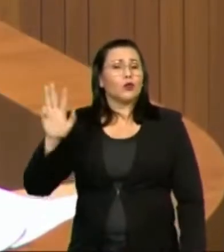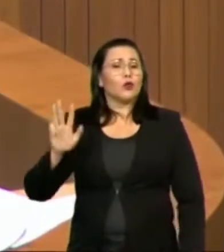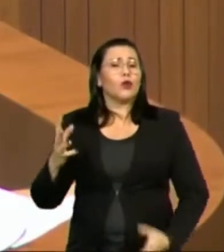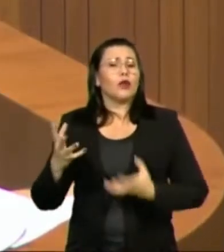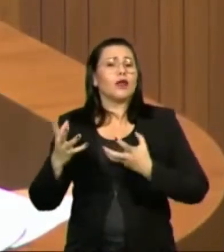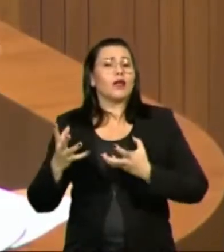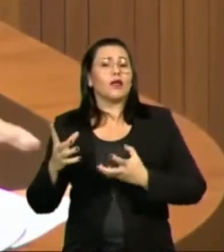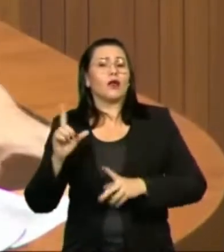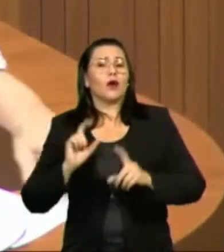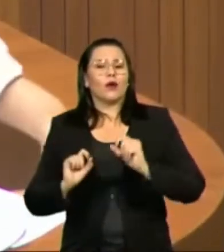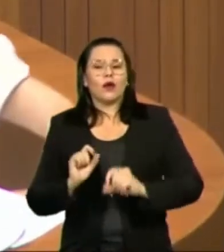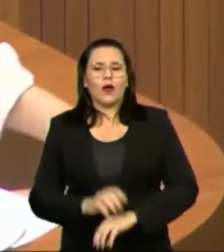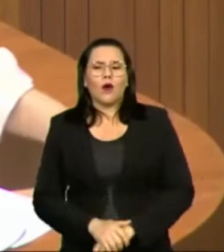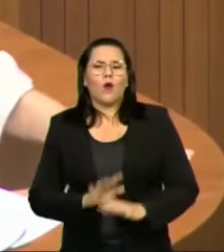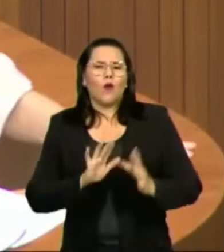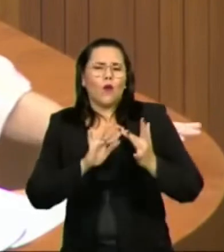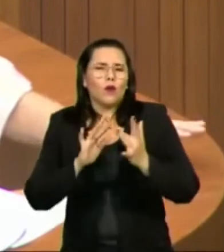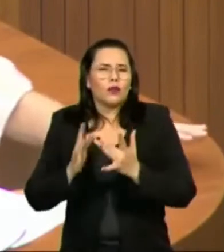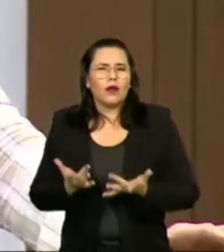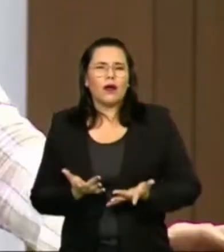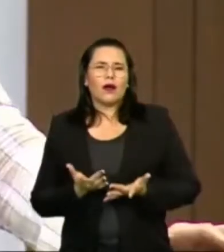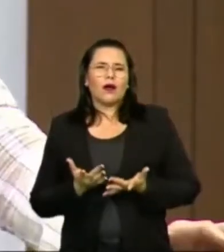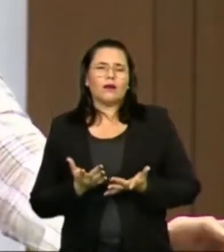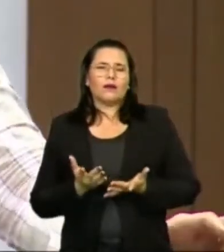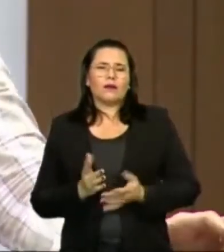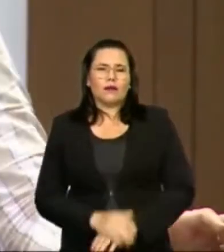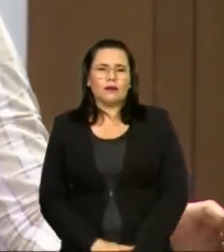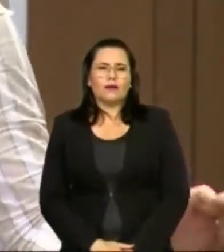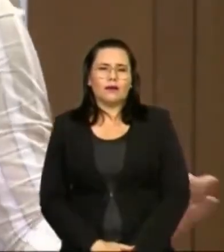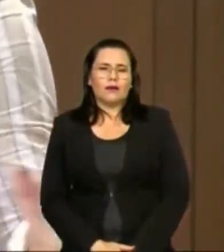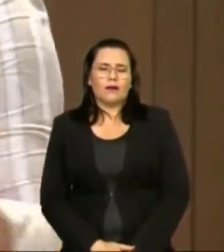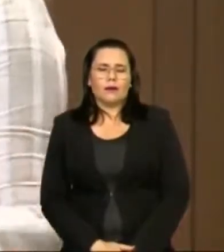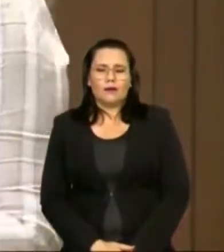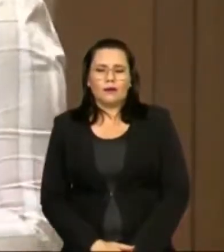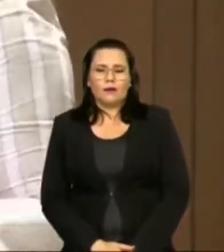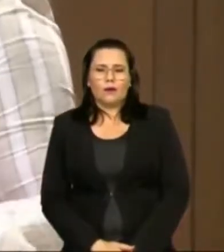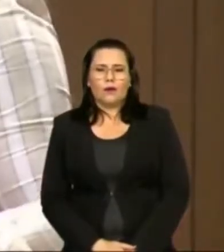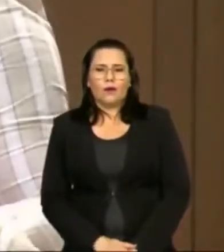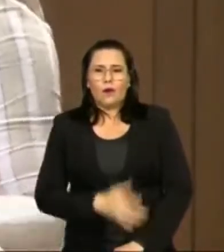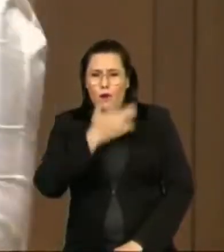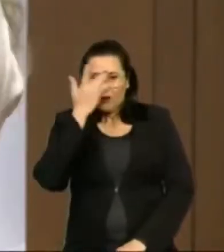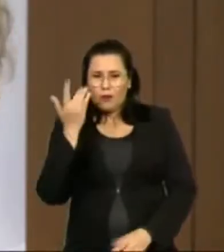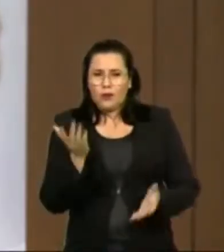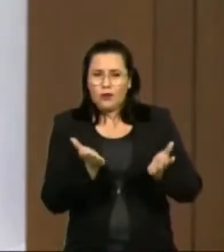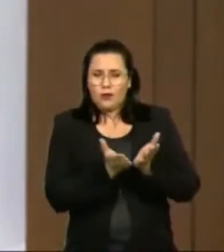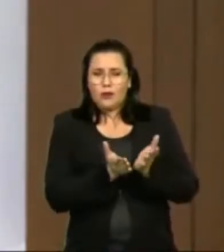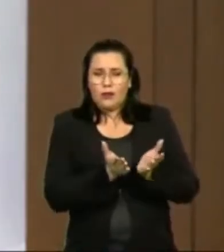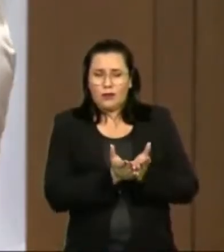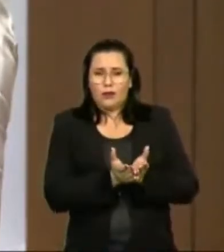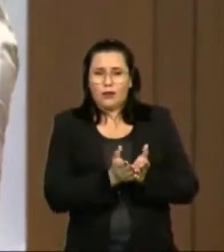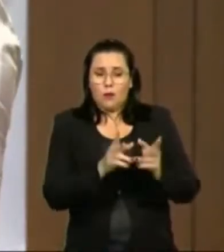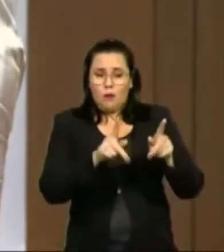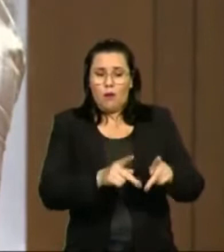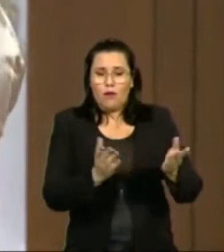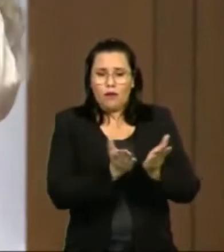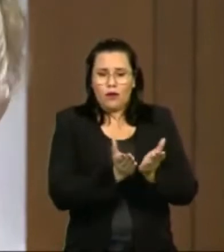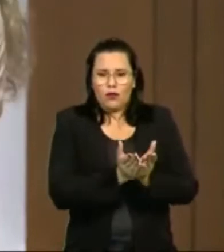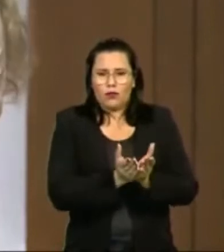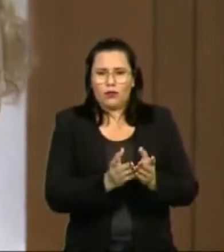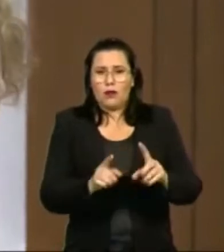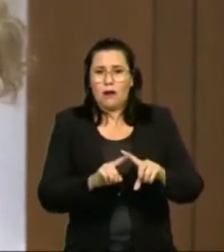ter uma aproximação com os evangélicos. Dessa forma aqui, essa